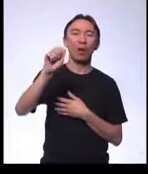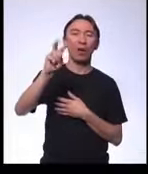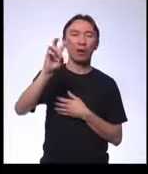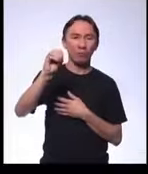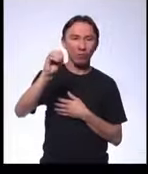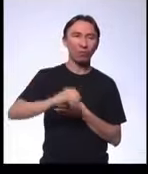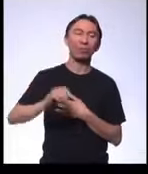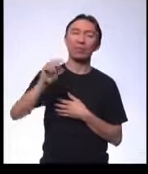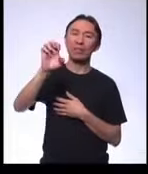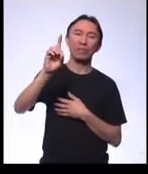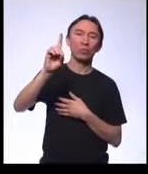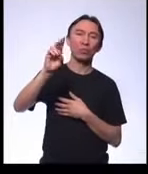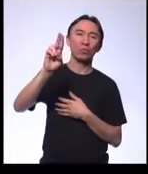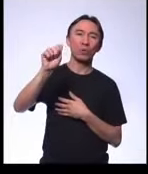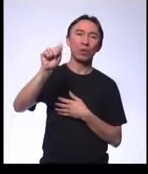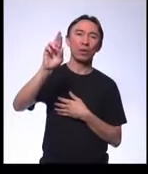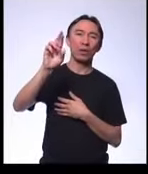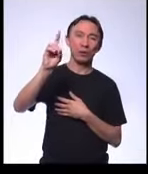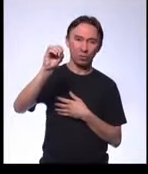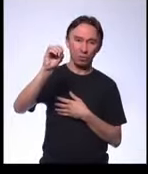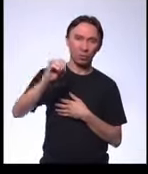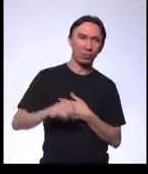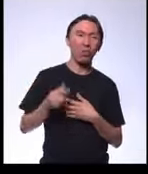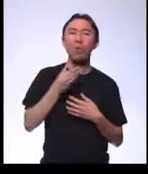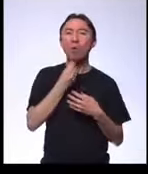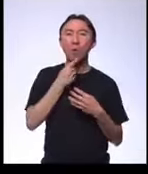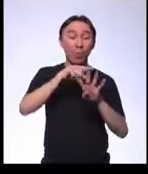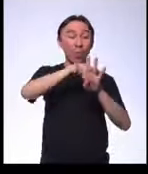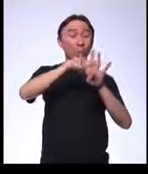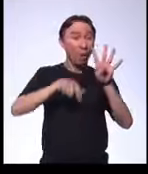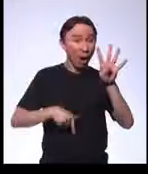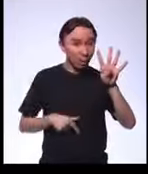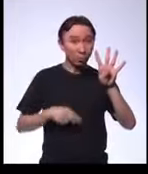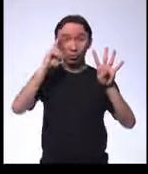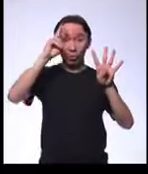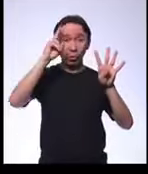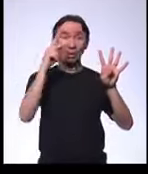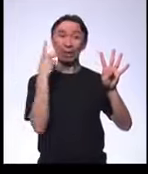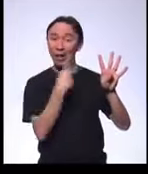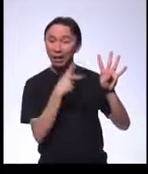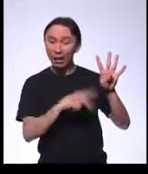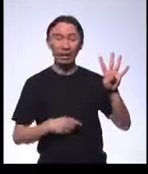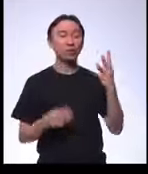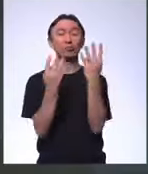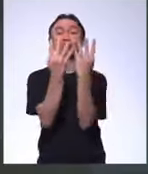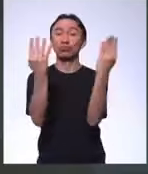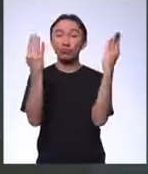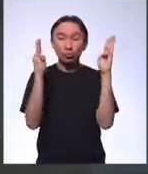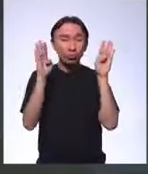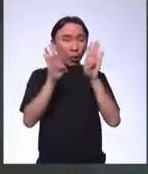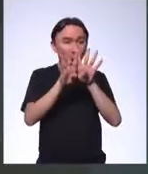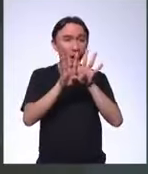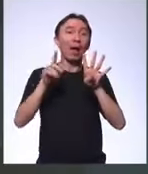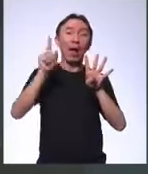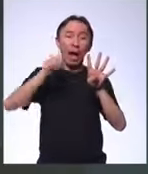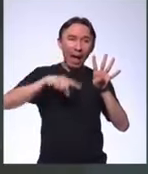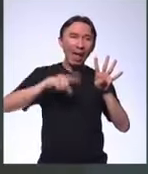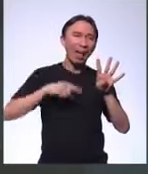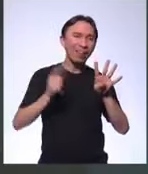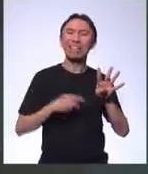Leite. Através das histórias desses 4 homens, essa cela, na verdade, presta uma homenagem a todos os